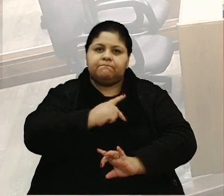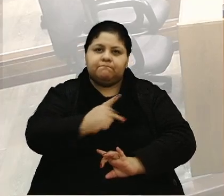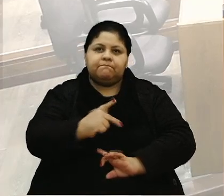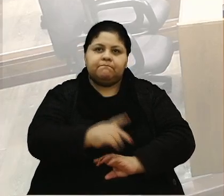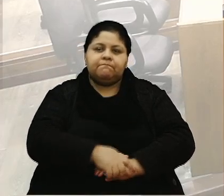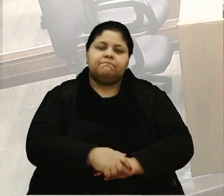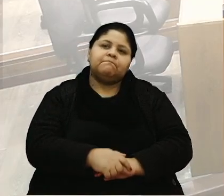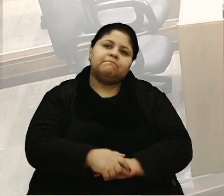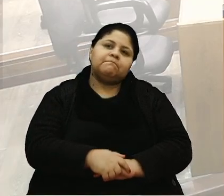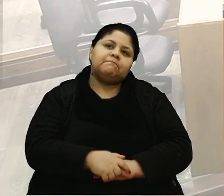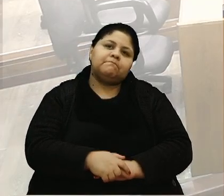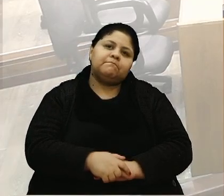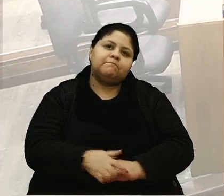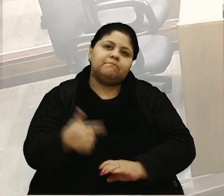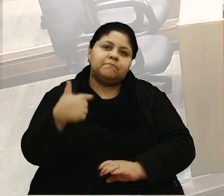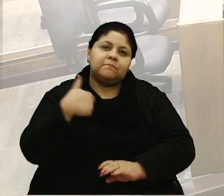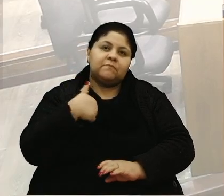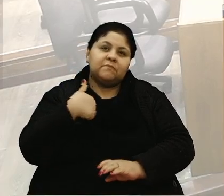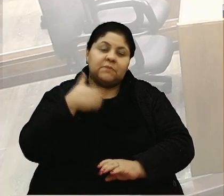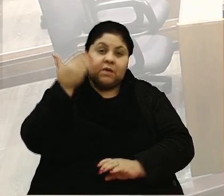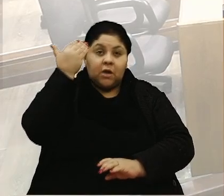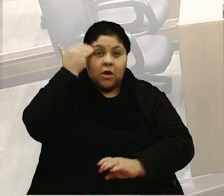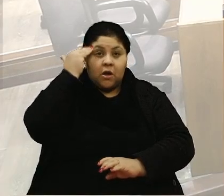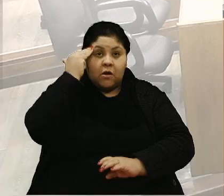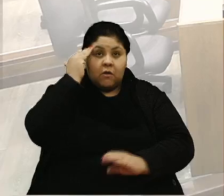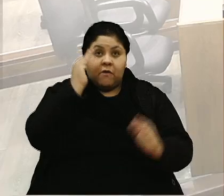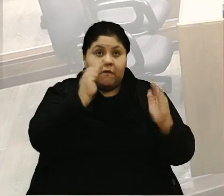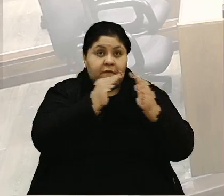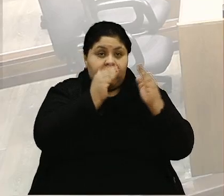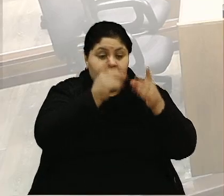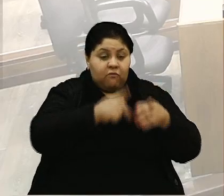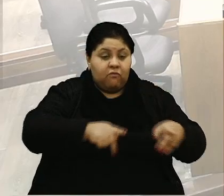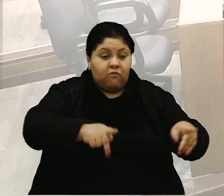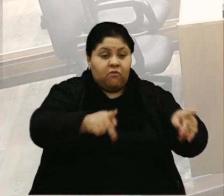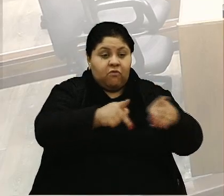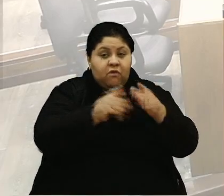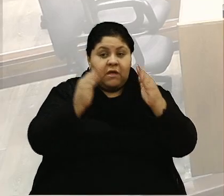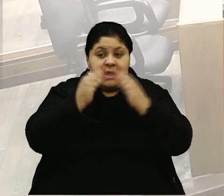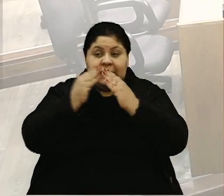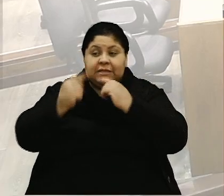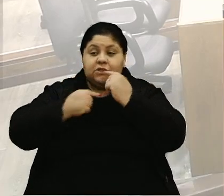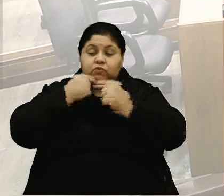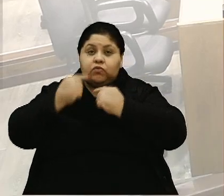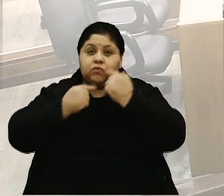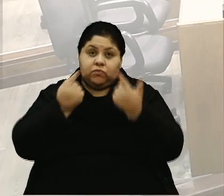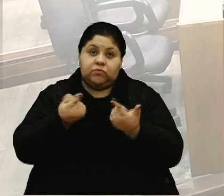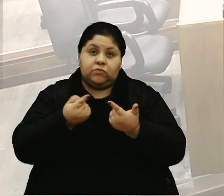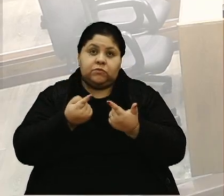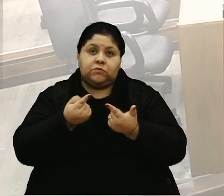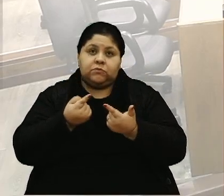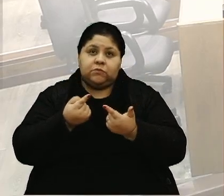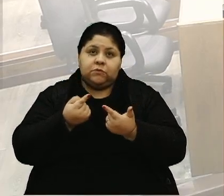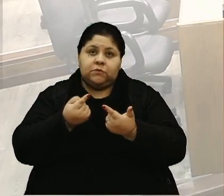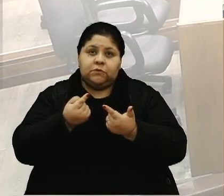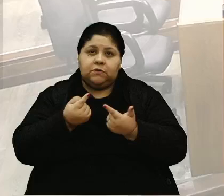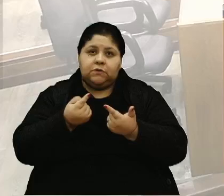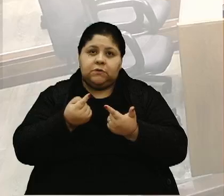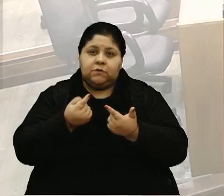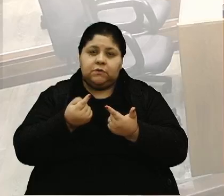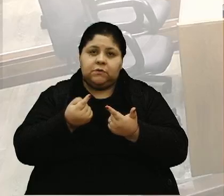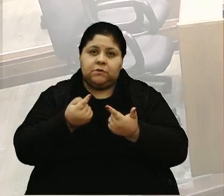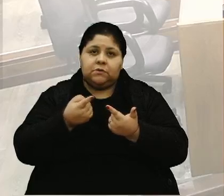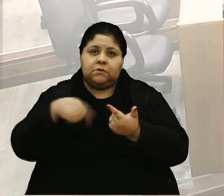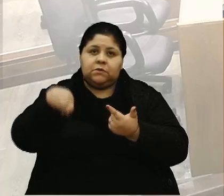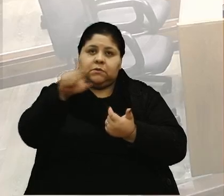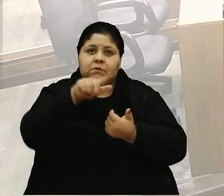presidente, eu entendo que a Casa do Povo é a casa dos debates, né? Então, às vezes, parte, vereador. Quando a gente